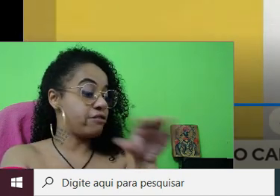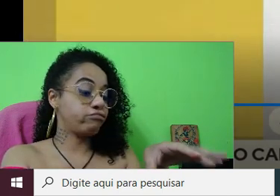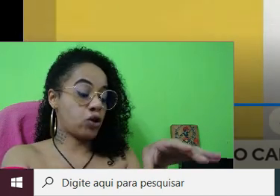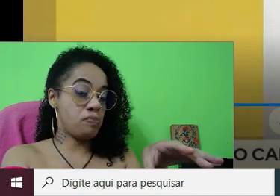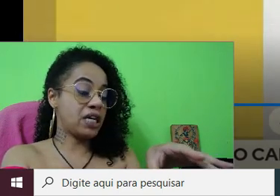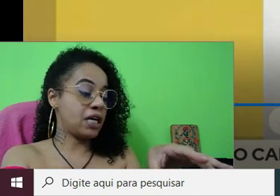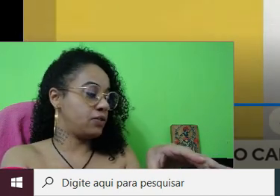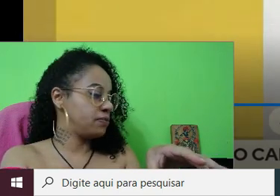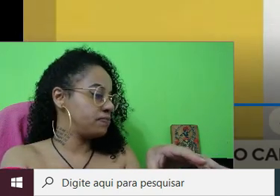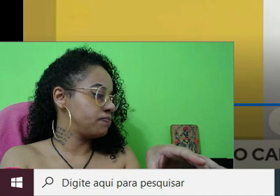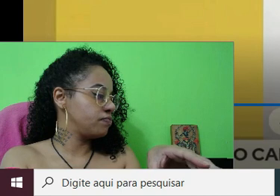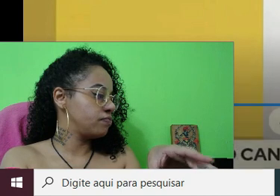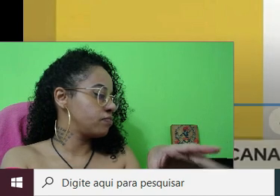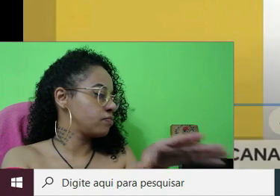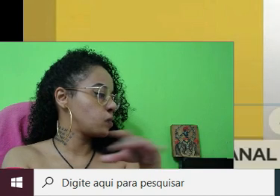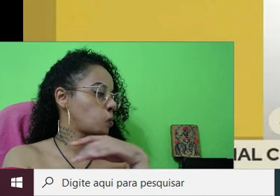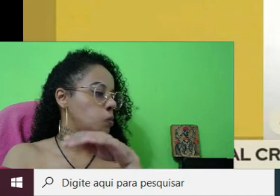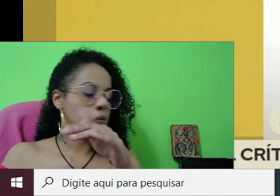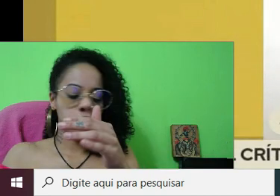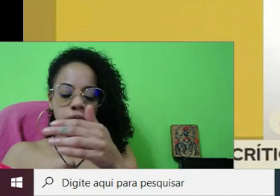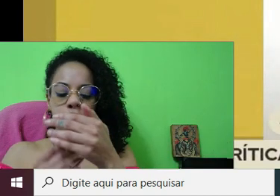a estrelinha do PT complicado